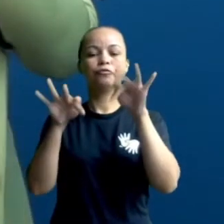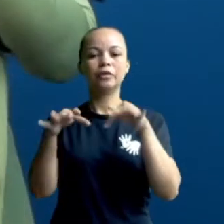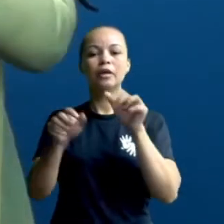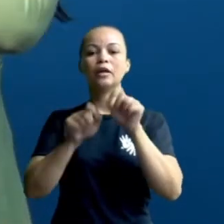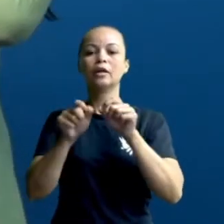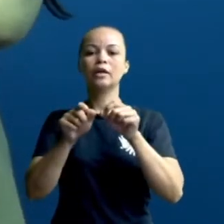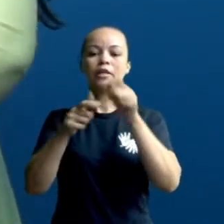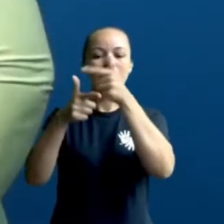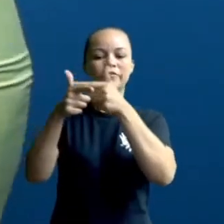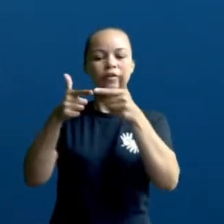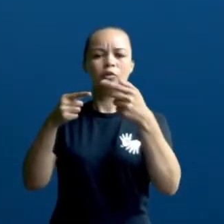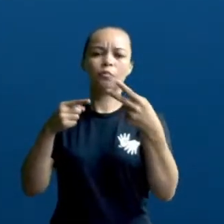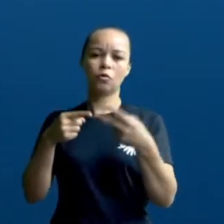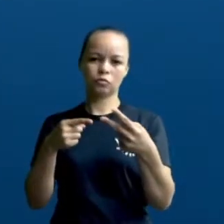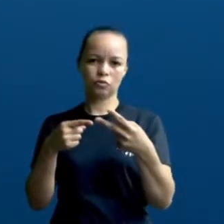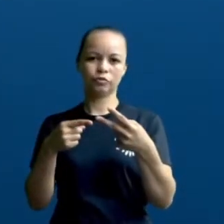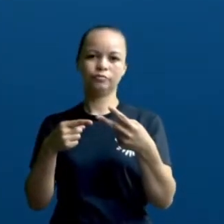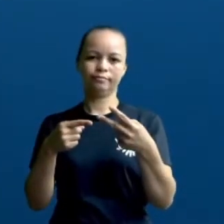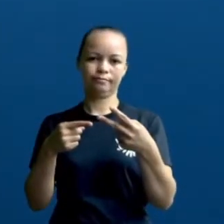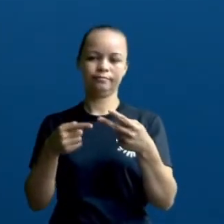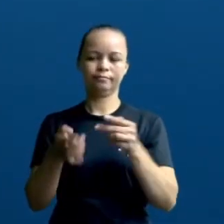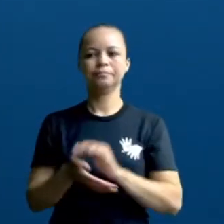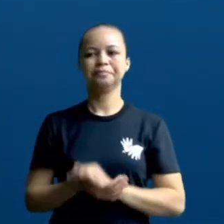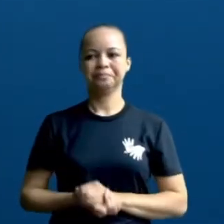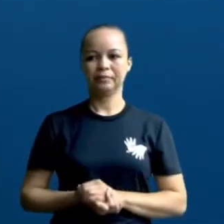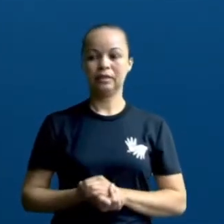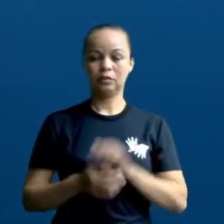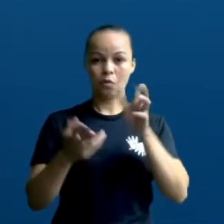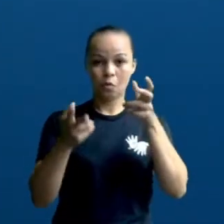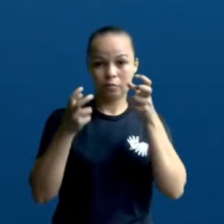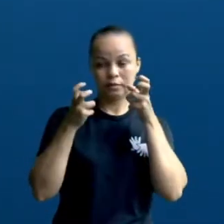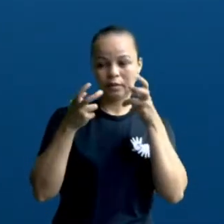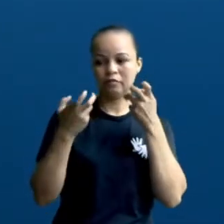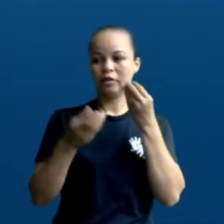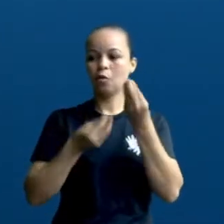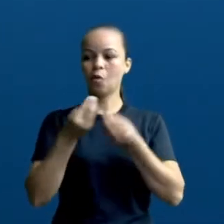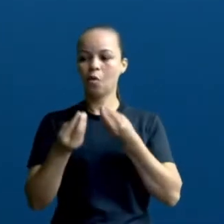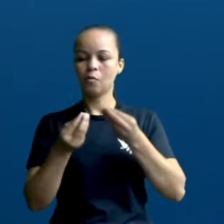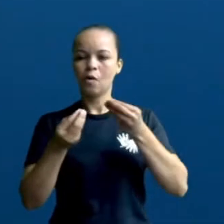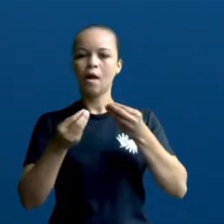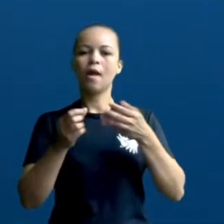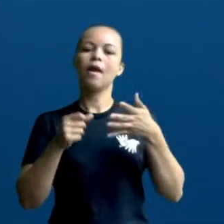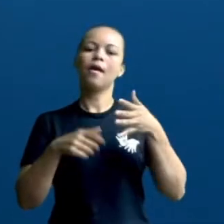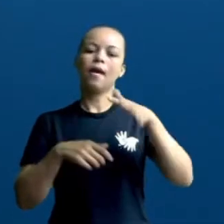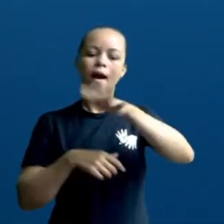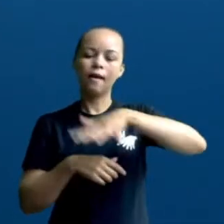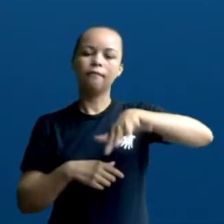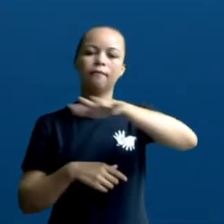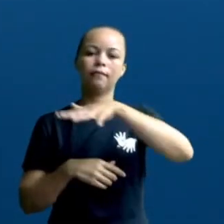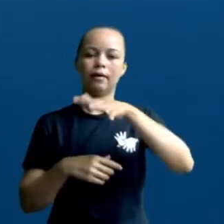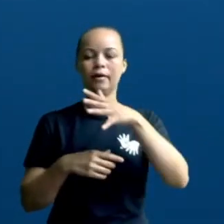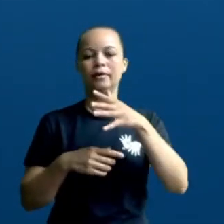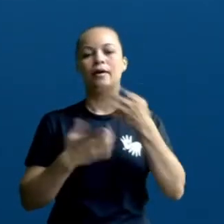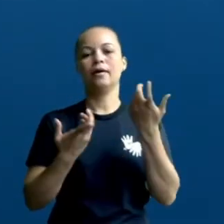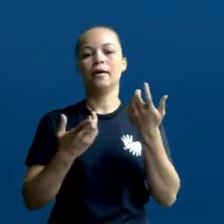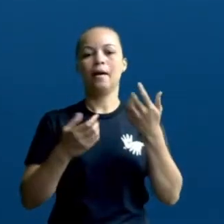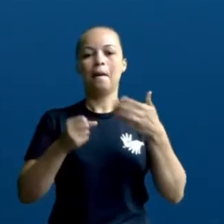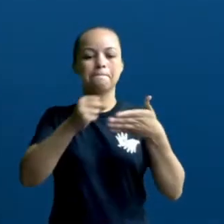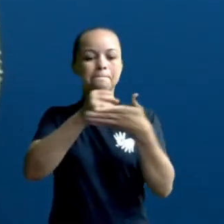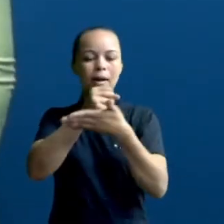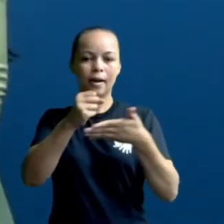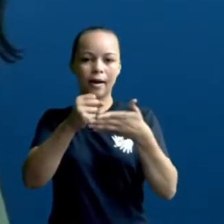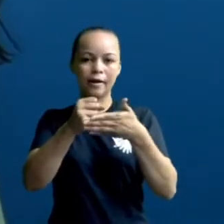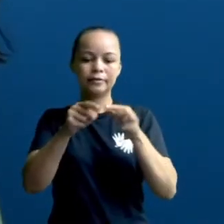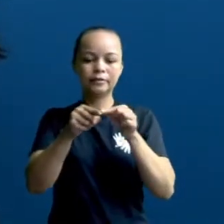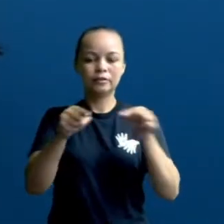por 2, tá certo? Então, olha aqui a fórmula da área, base vezes altura